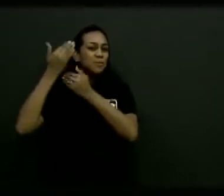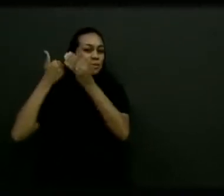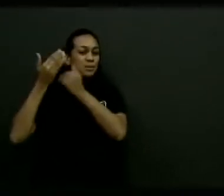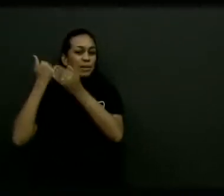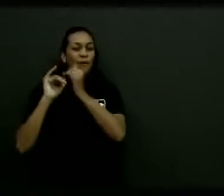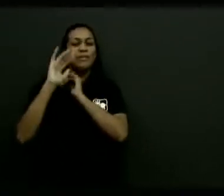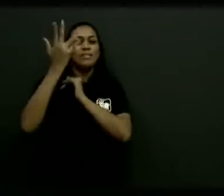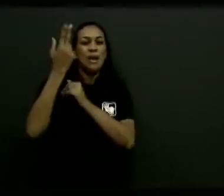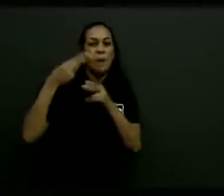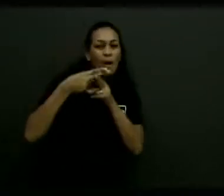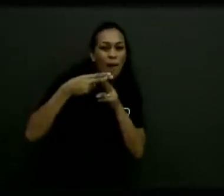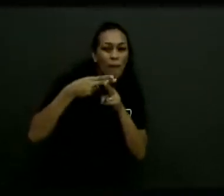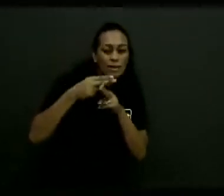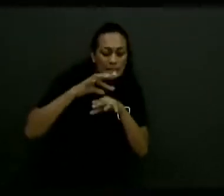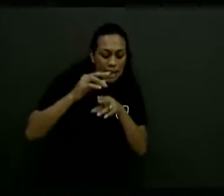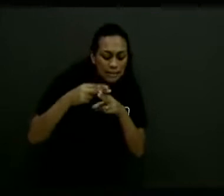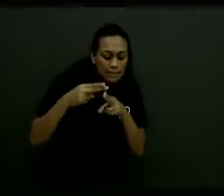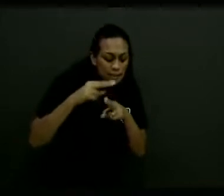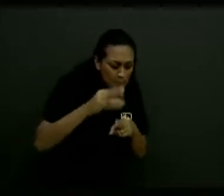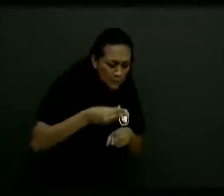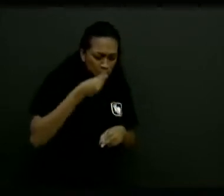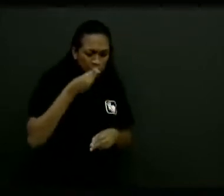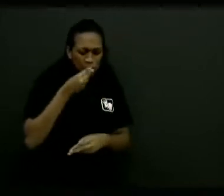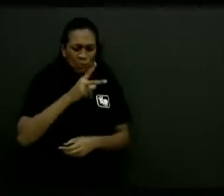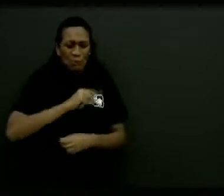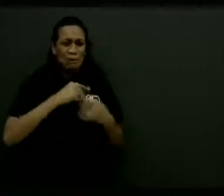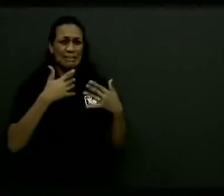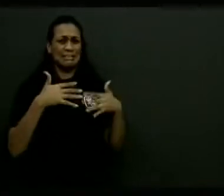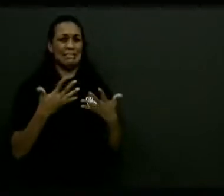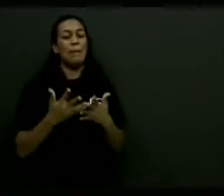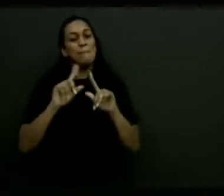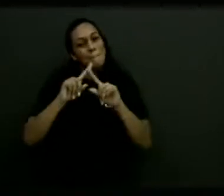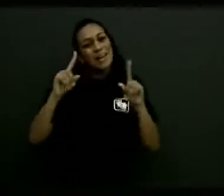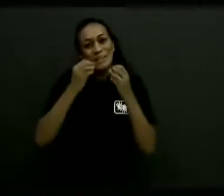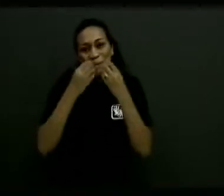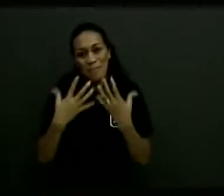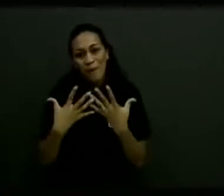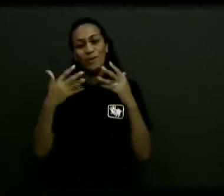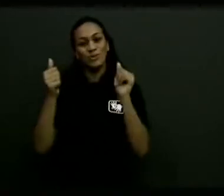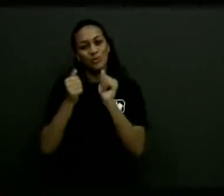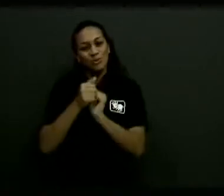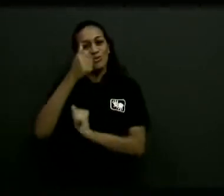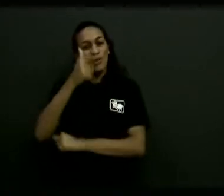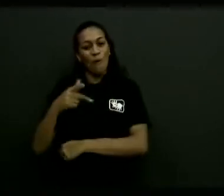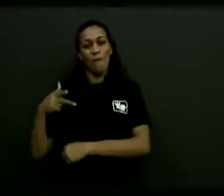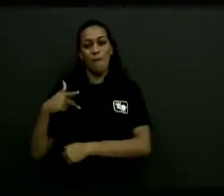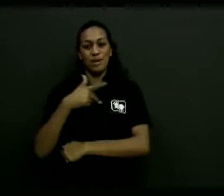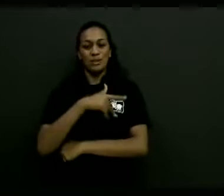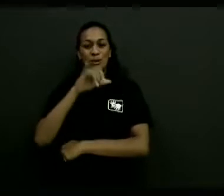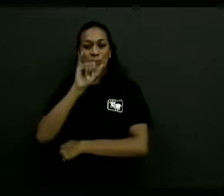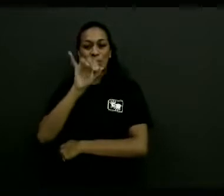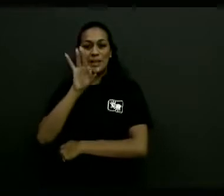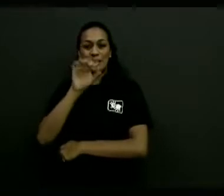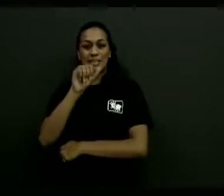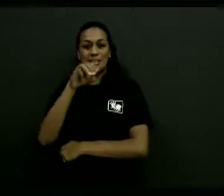feliz assim. Como que. Oh, meu Deus. Mas que bom a gente estar junto novamente. Pastor Itamar, um abraço.